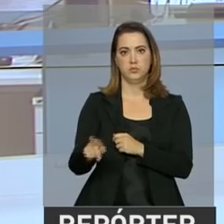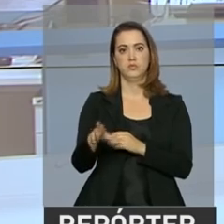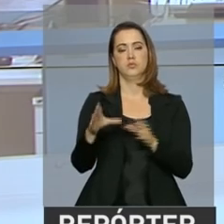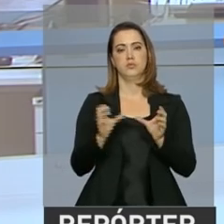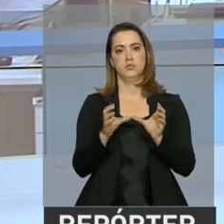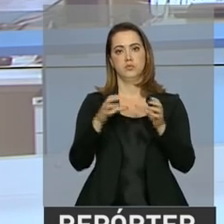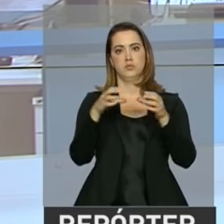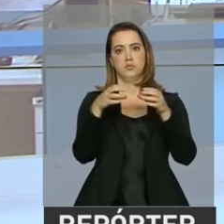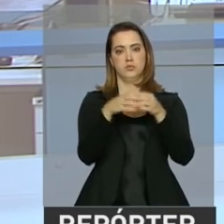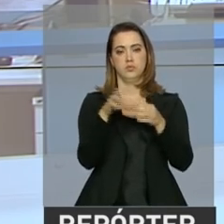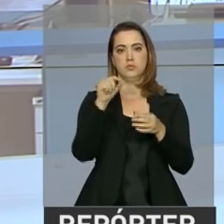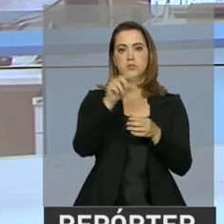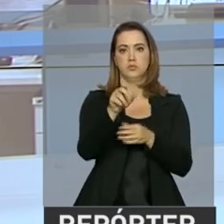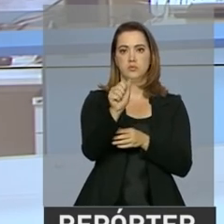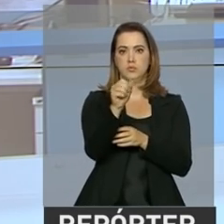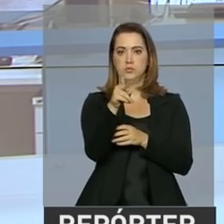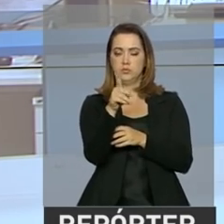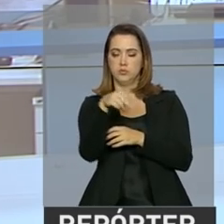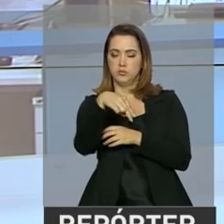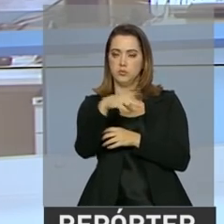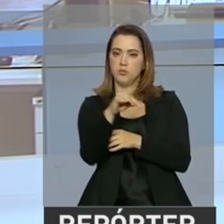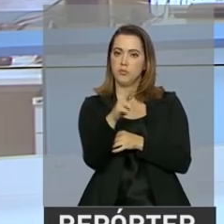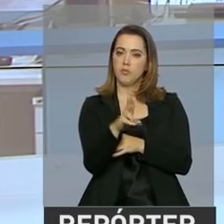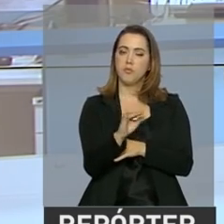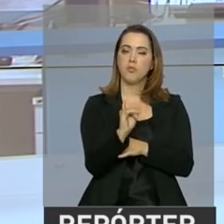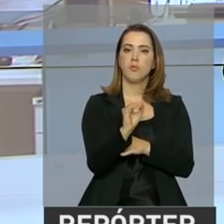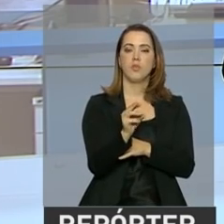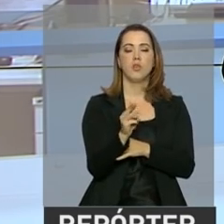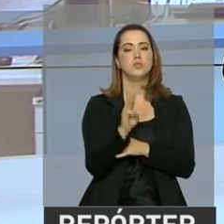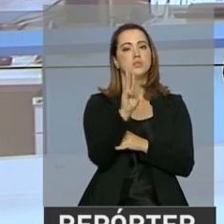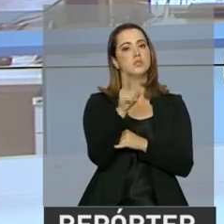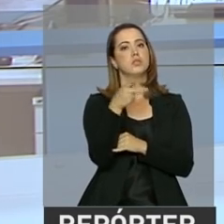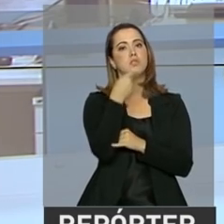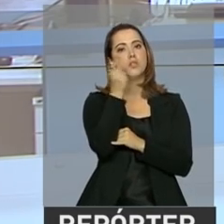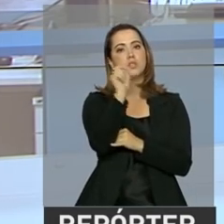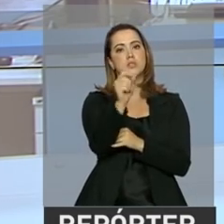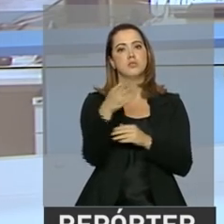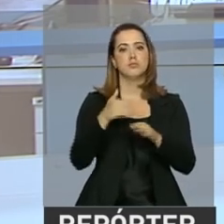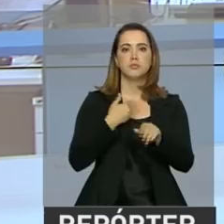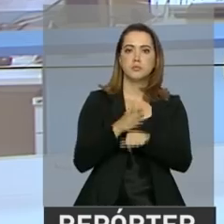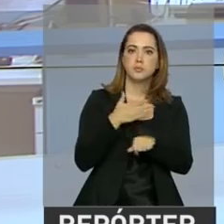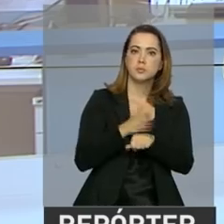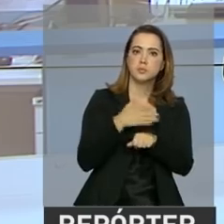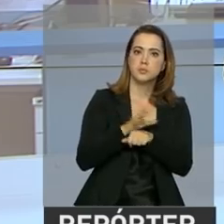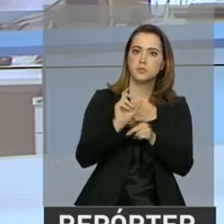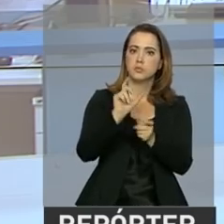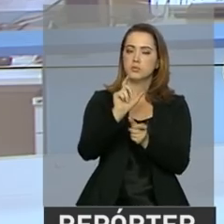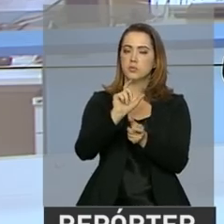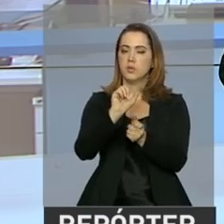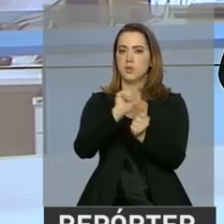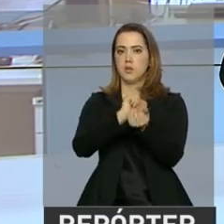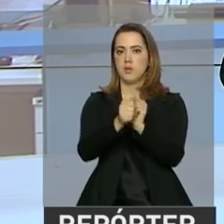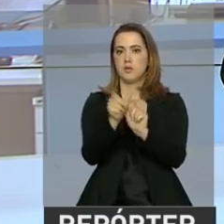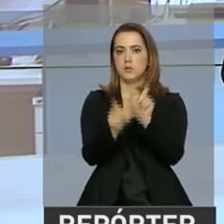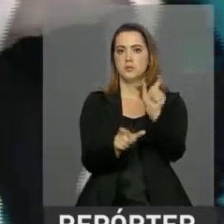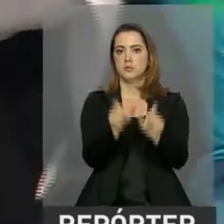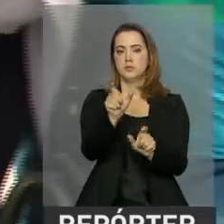Parsons, falaram sobre a formação de atletas de alto rendimento e sobre a meta de alcançar o quinto lugar nas